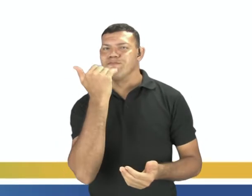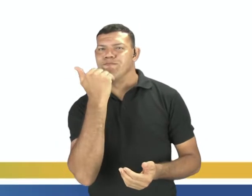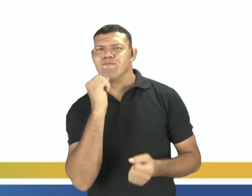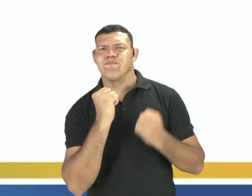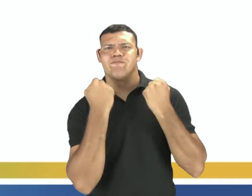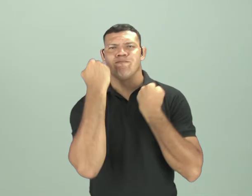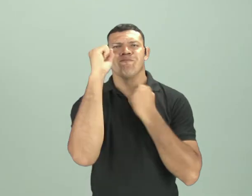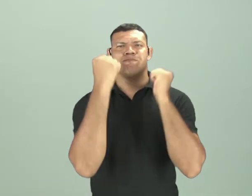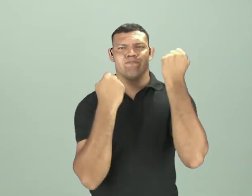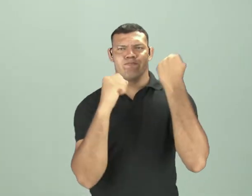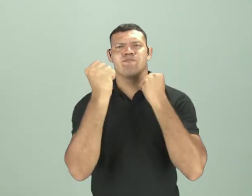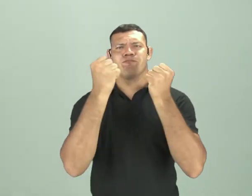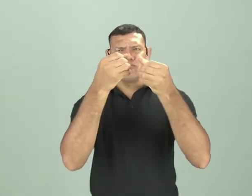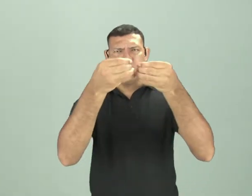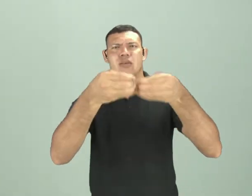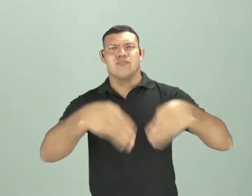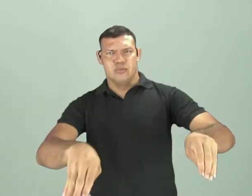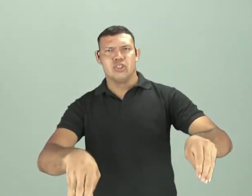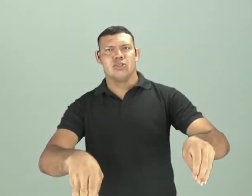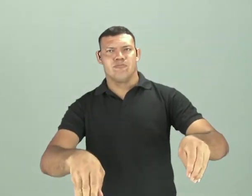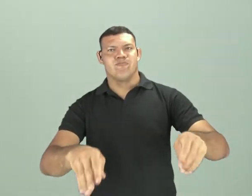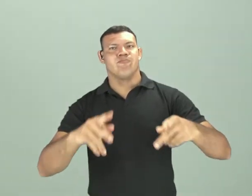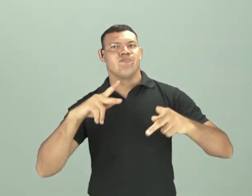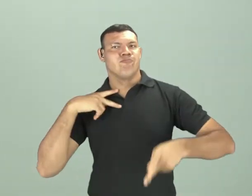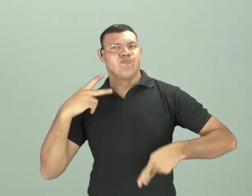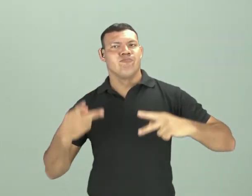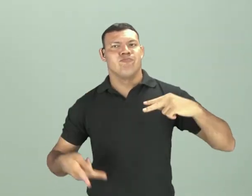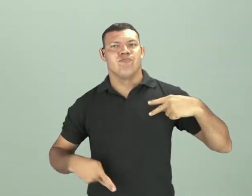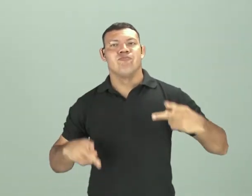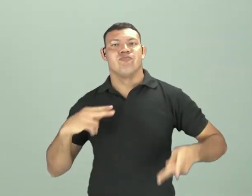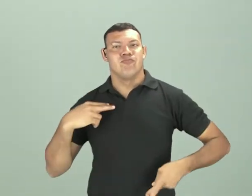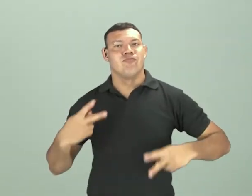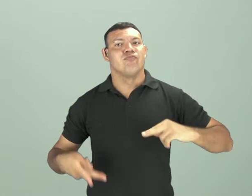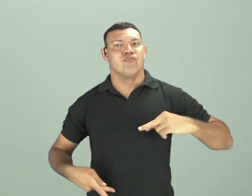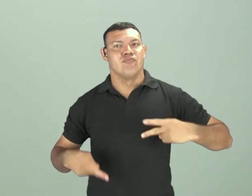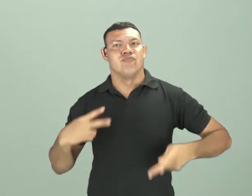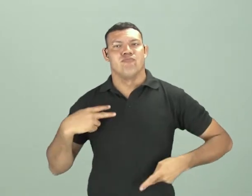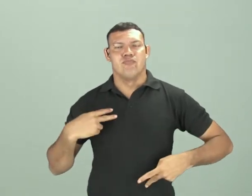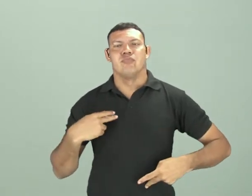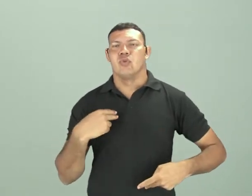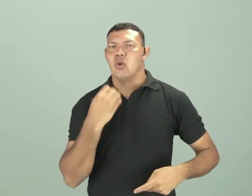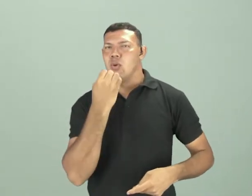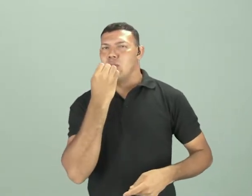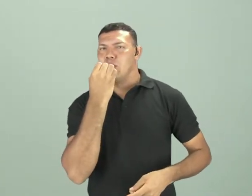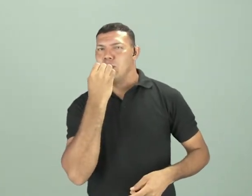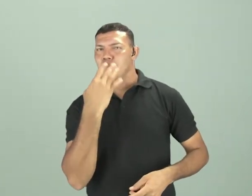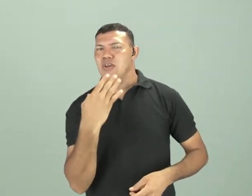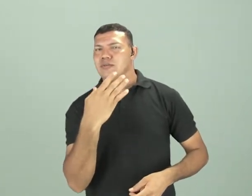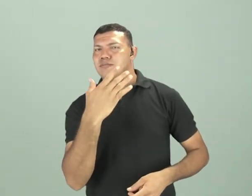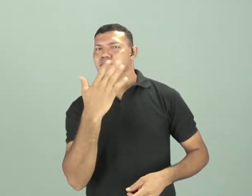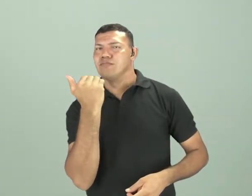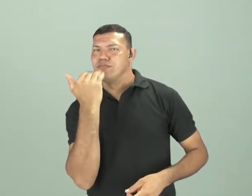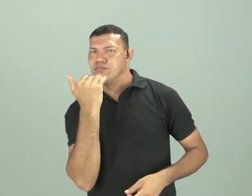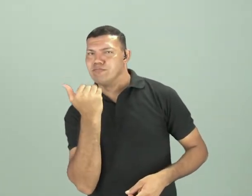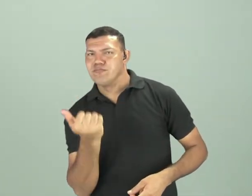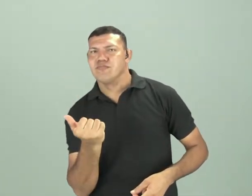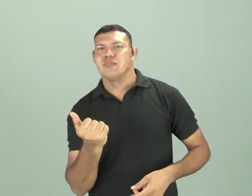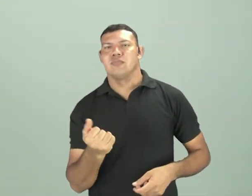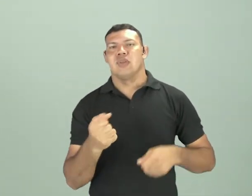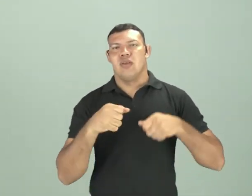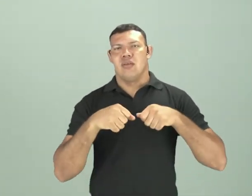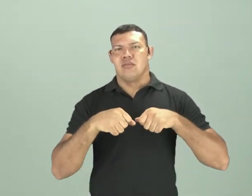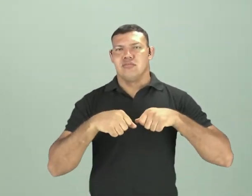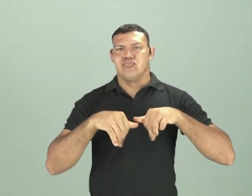também afetam nesse acúmulo de hormônios. Então, uma boa alimentação com produtos não